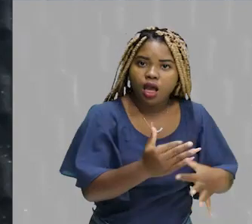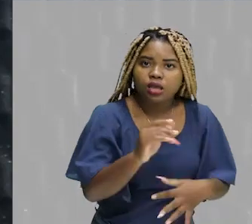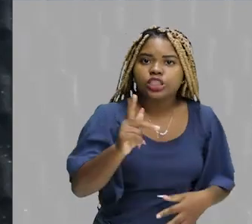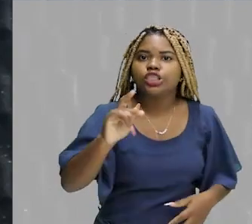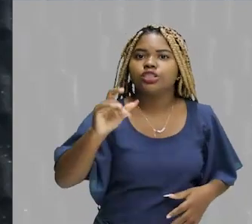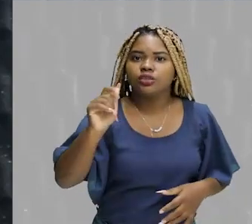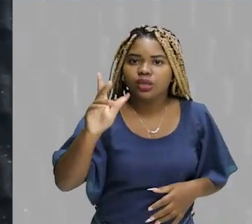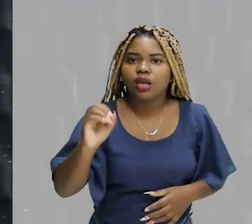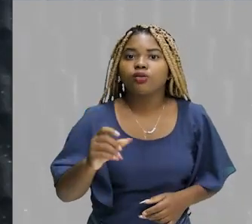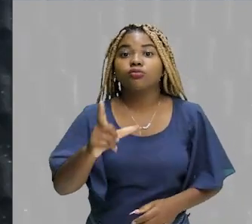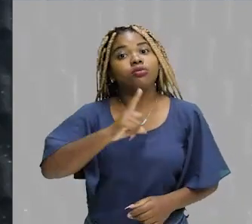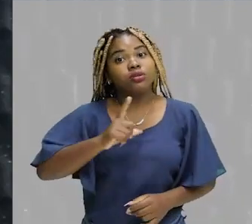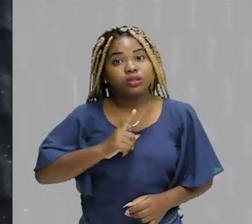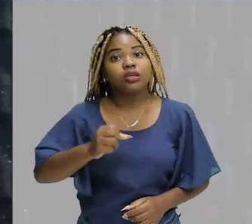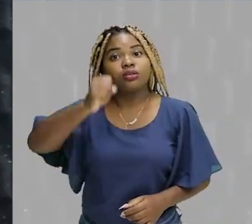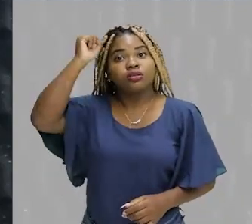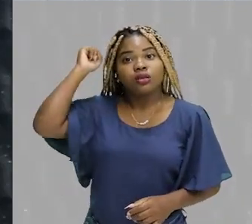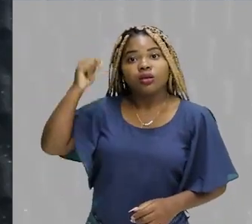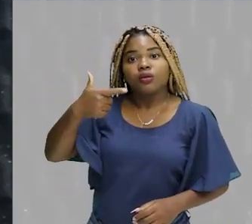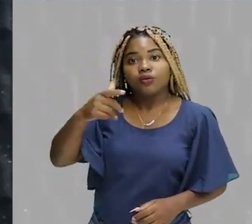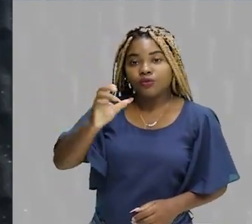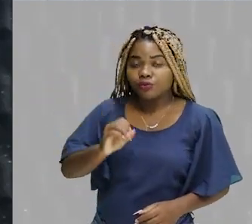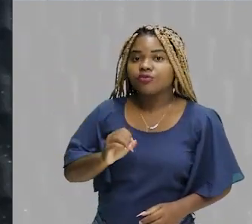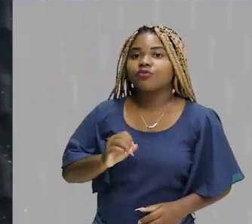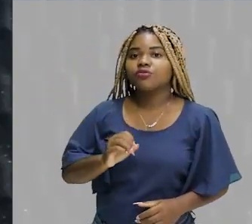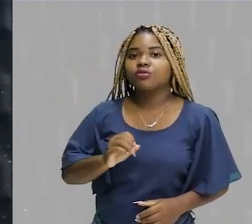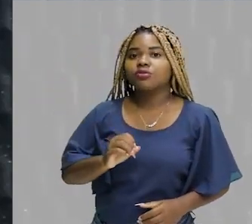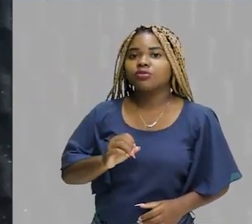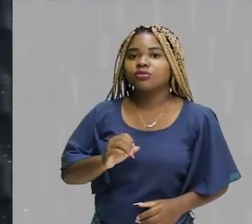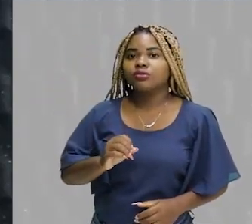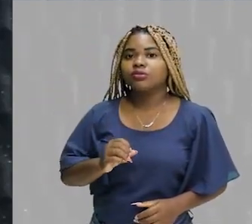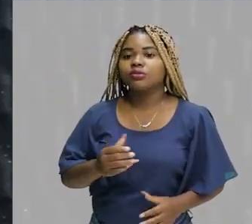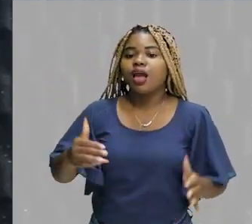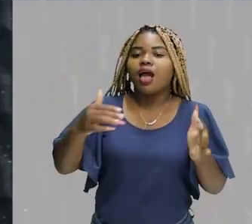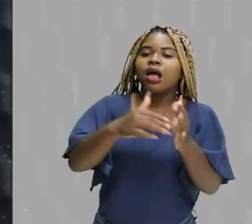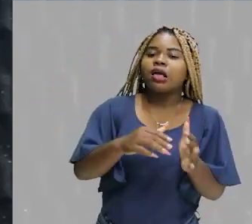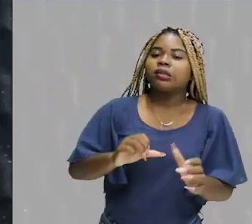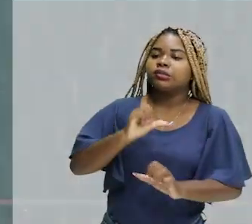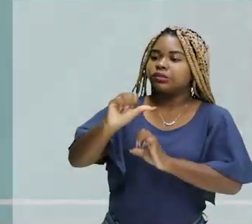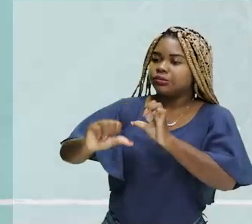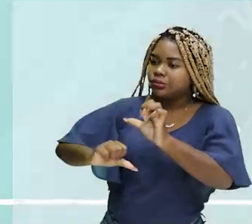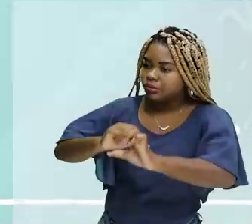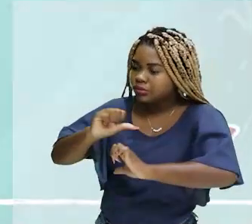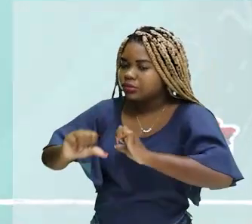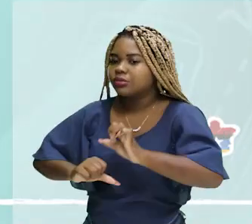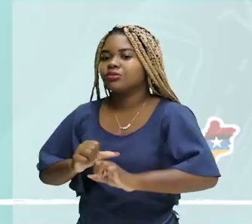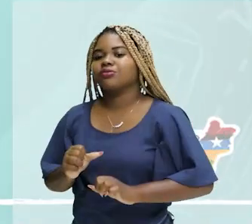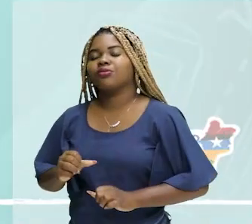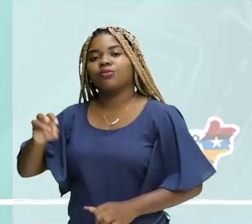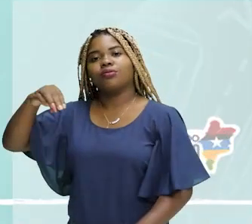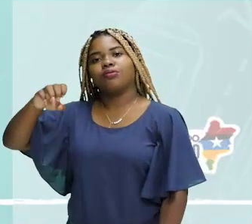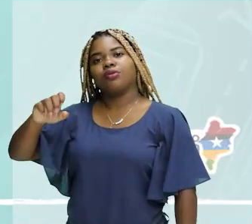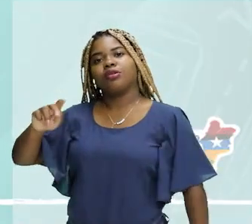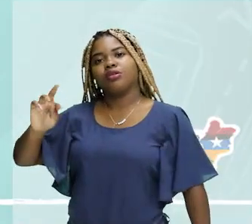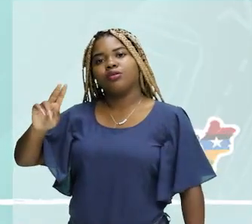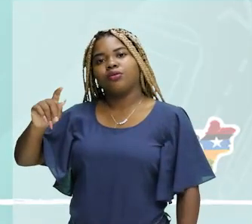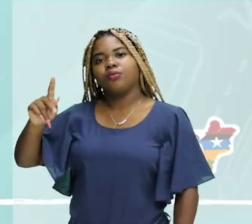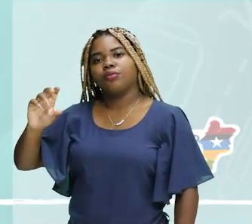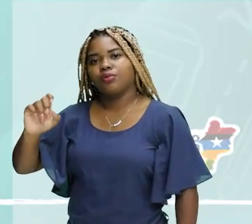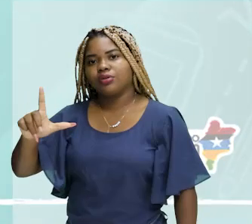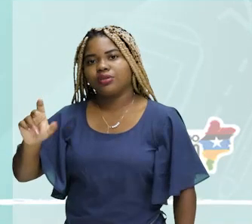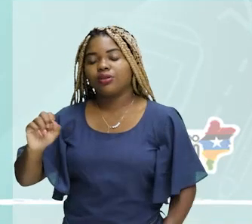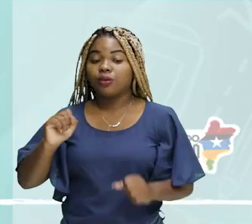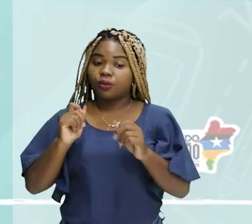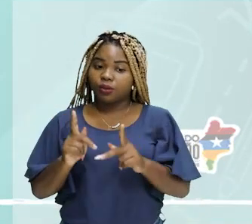primeira metade do século XX, até se transformar numa grande metrópole lá dos Estados Unidos. Na cidade de Chicago, no início do século